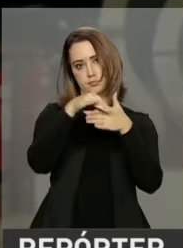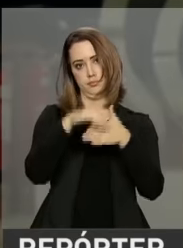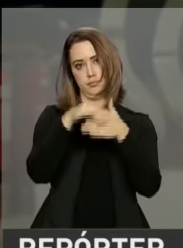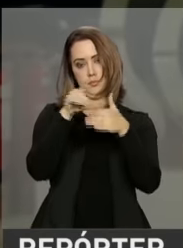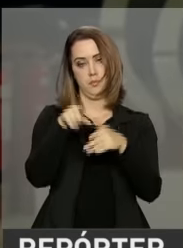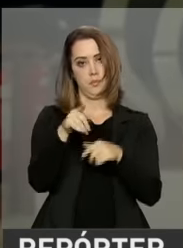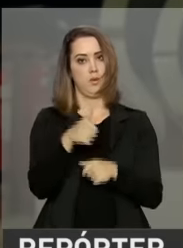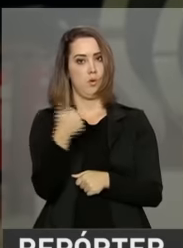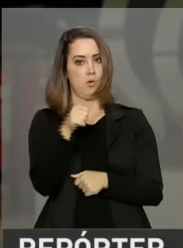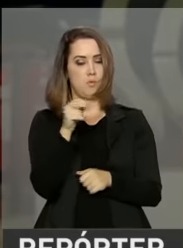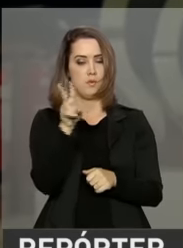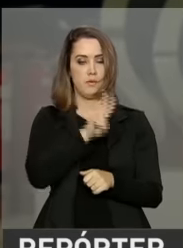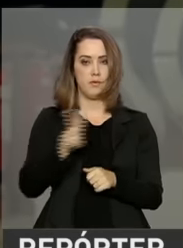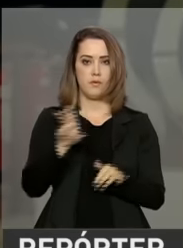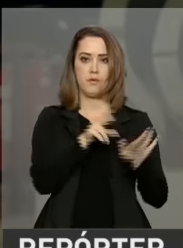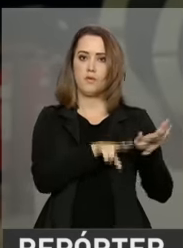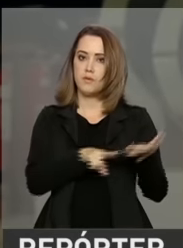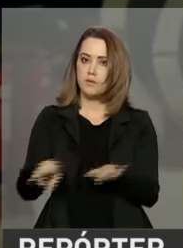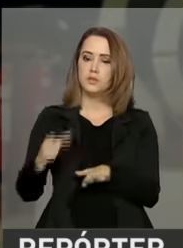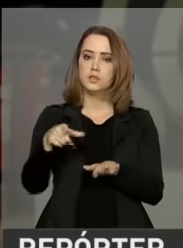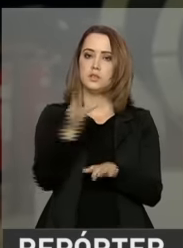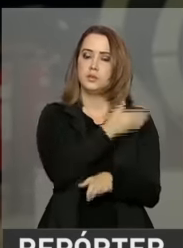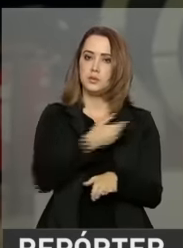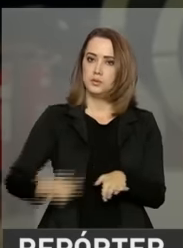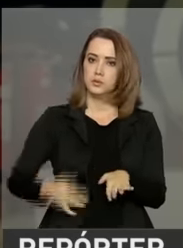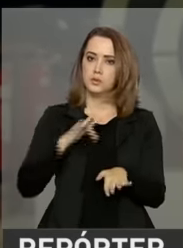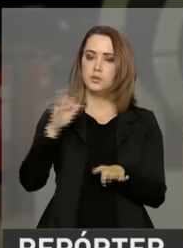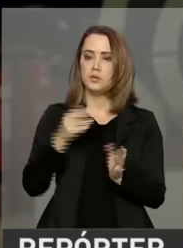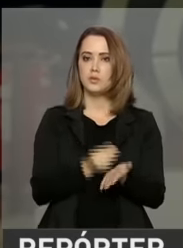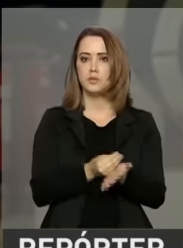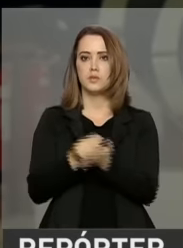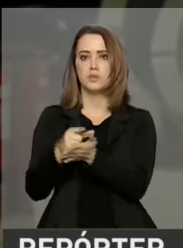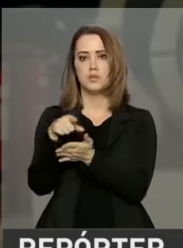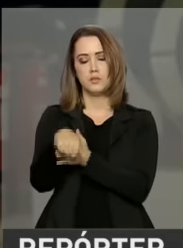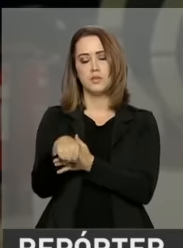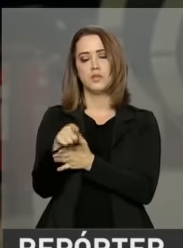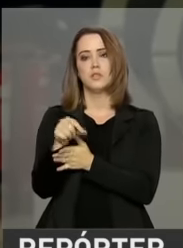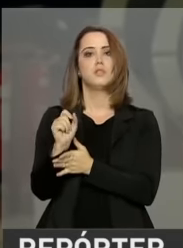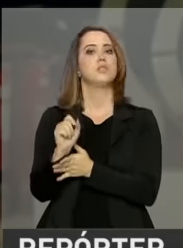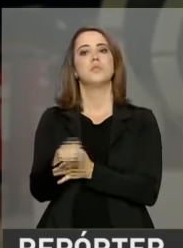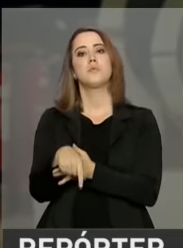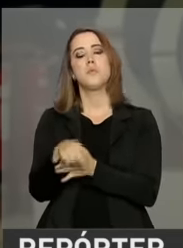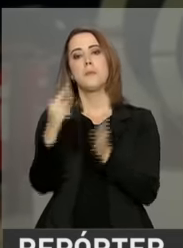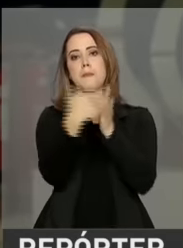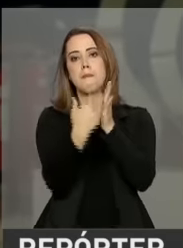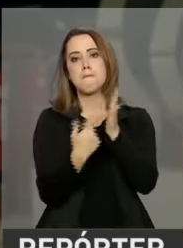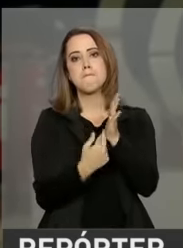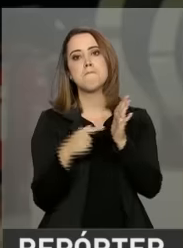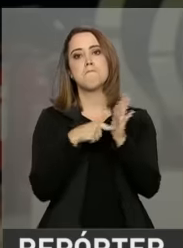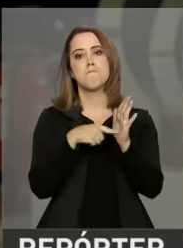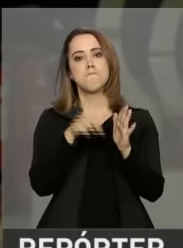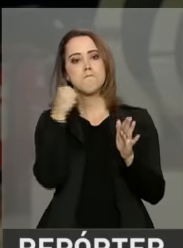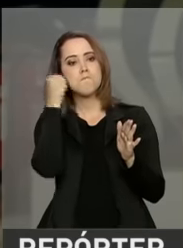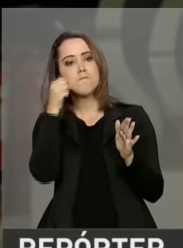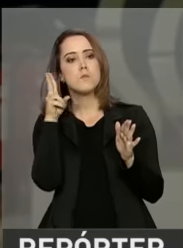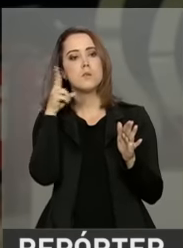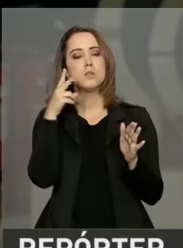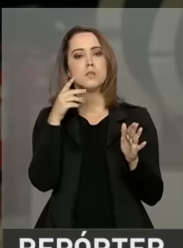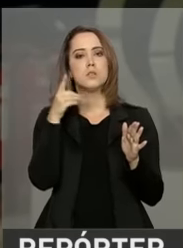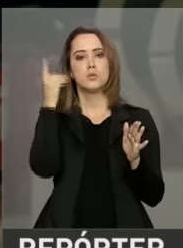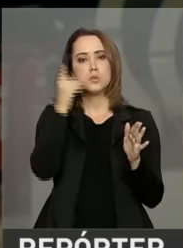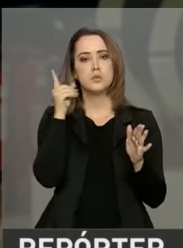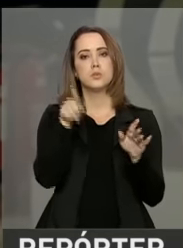uma vez por semana o governo federal vai enviar relatórios ao Parlamento para que os deputados e senadores possam entrar em